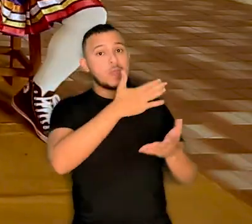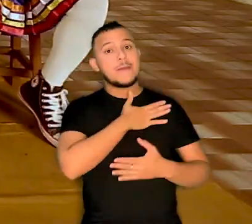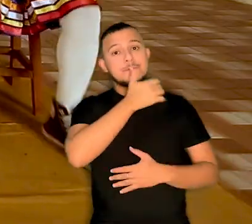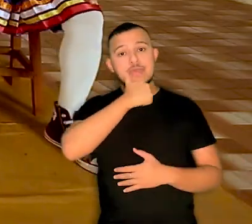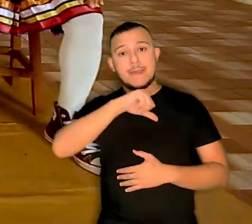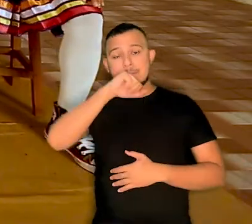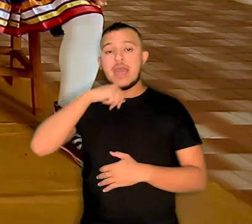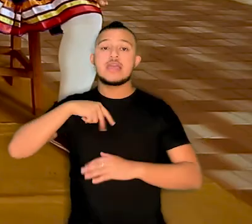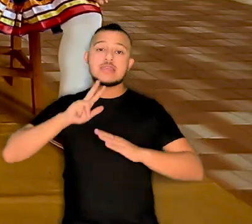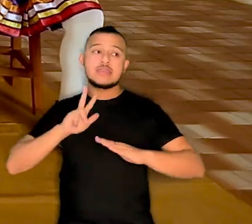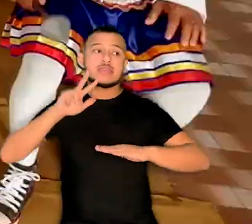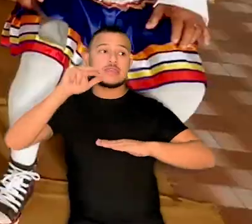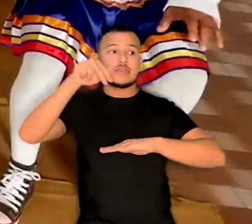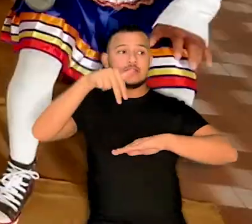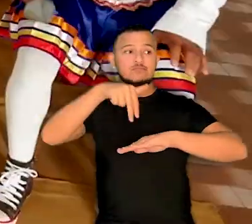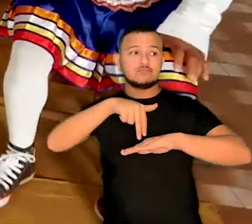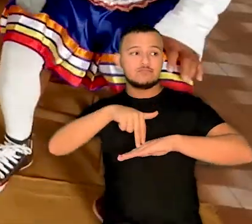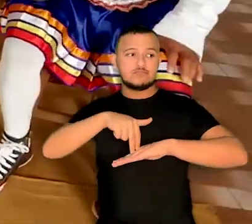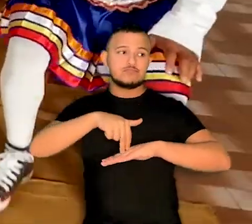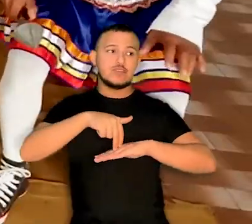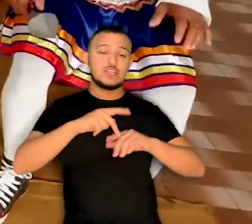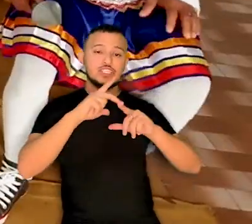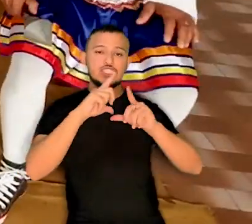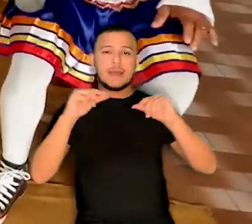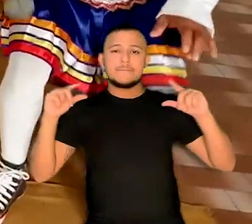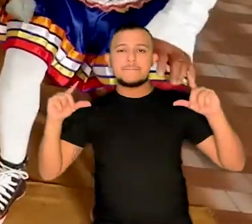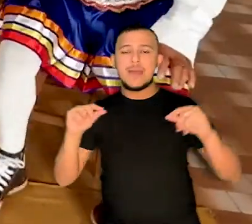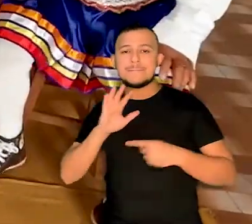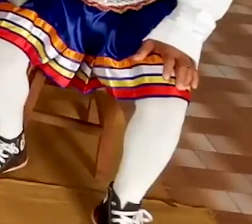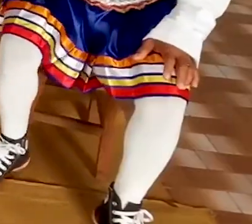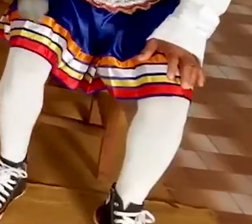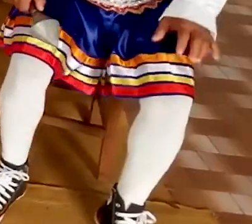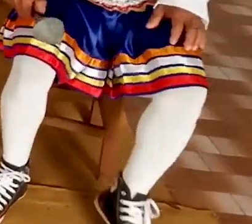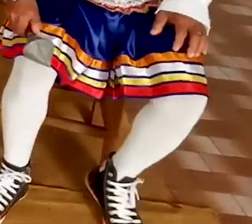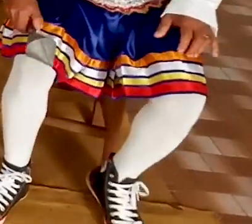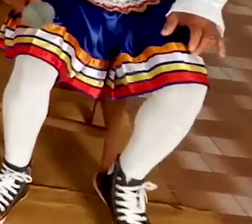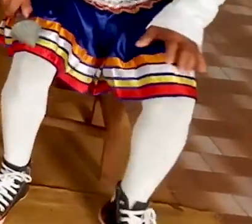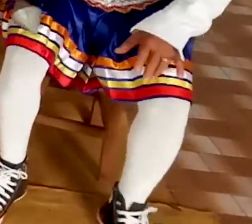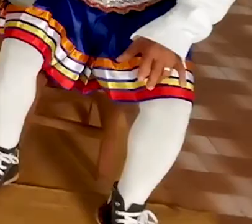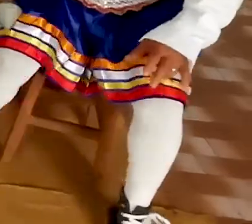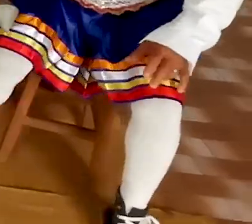me bota uma benção, eu vou para o Japão, atenta a casa na marinha.